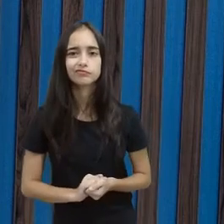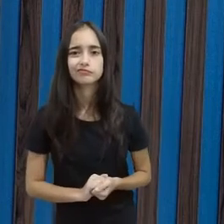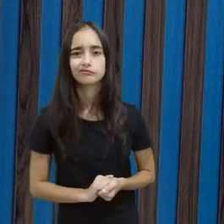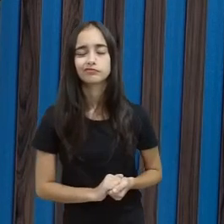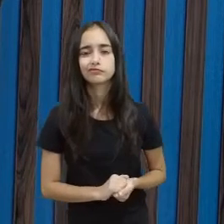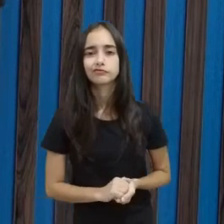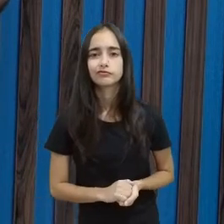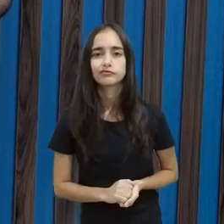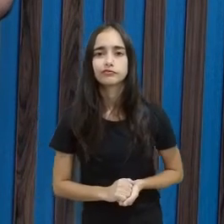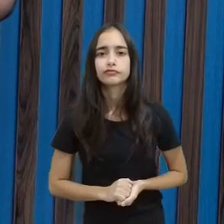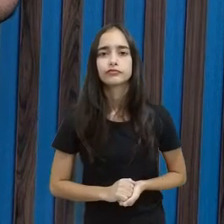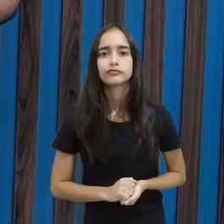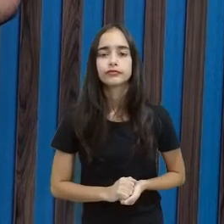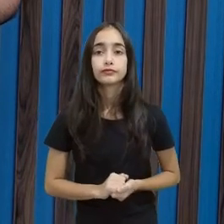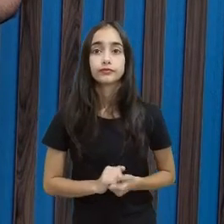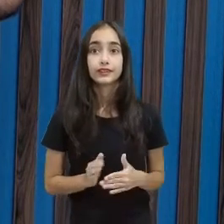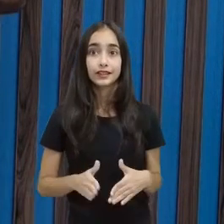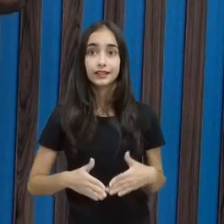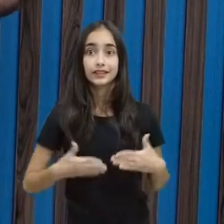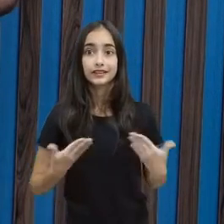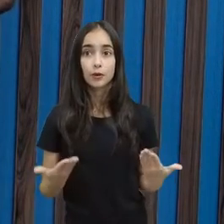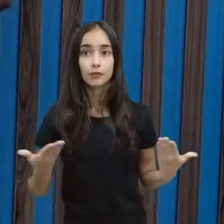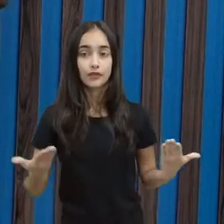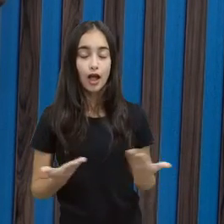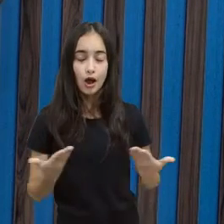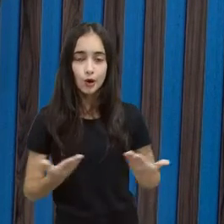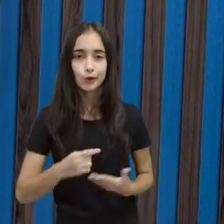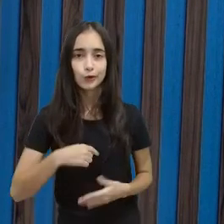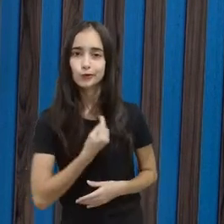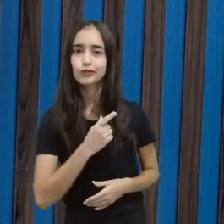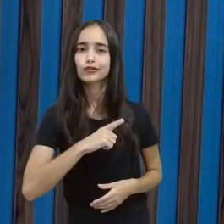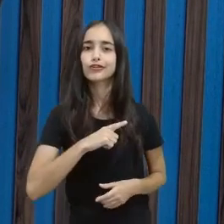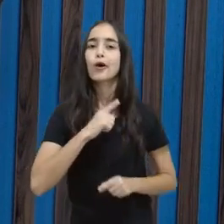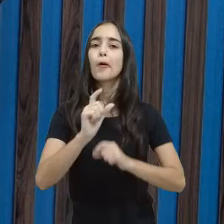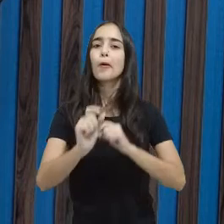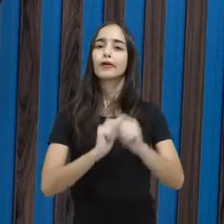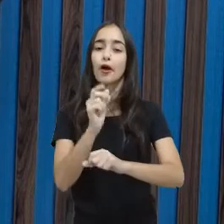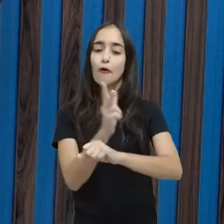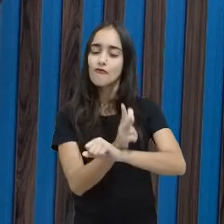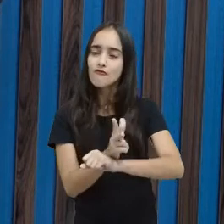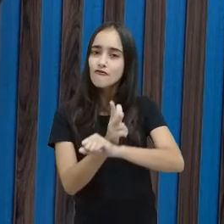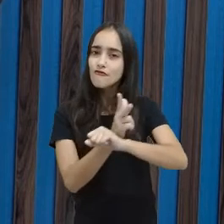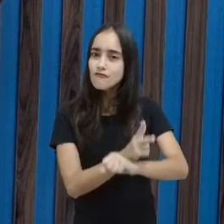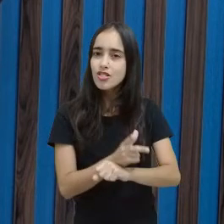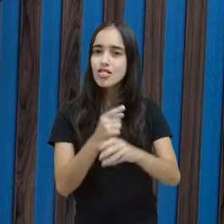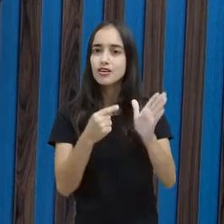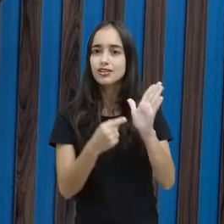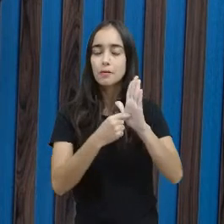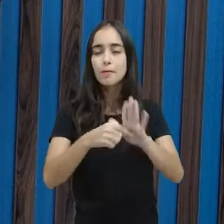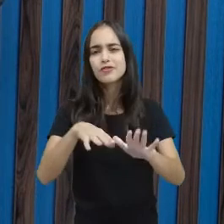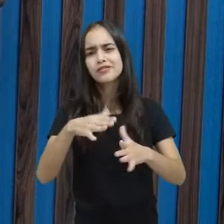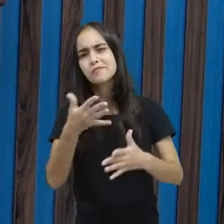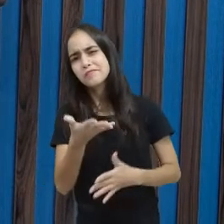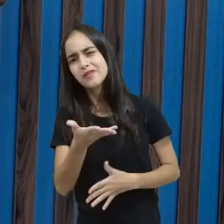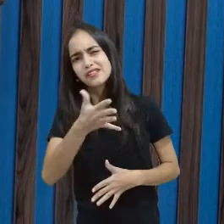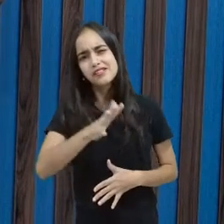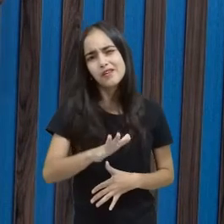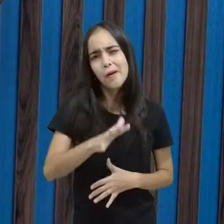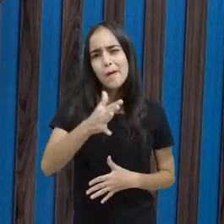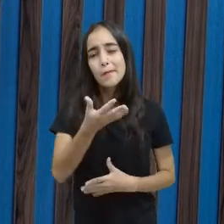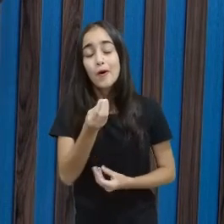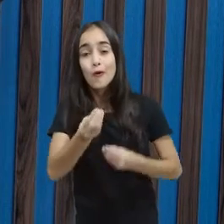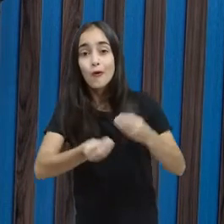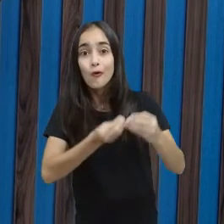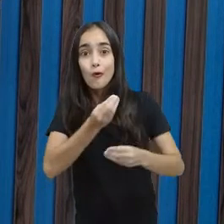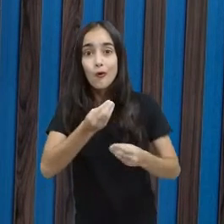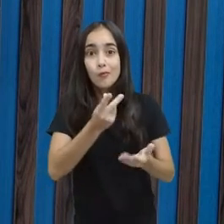ali. Então, aqui, ó, a gente tem um vídeo que mostra mais ou menos, né, uma simulação aqui